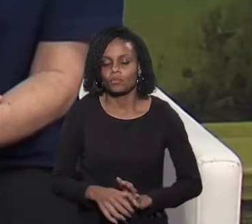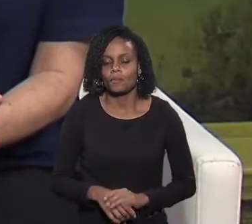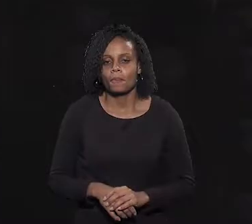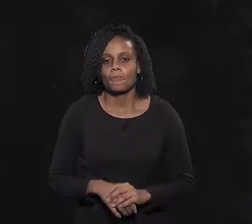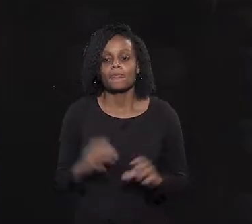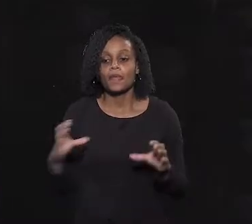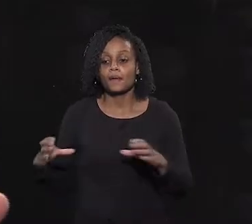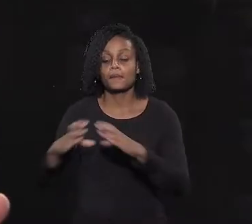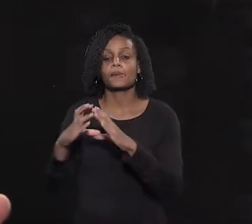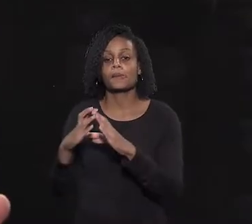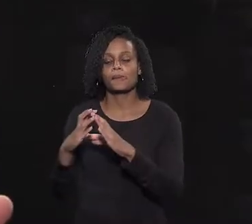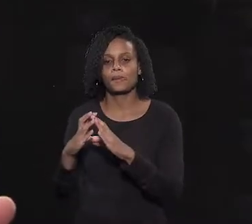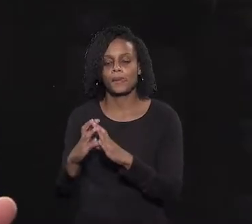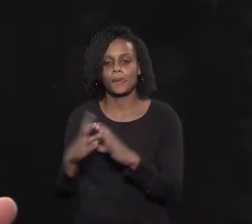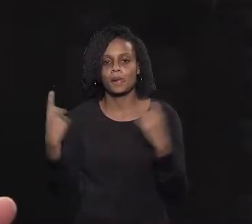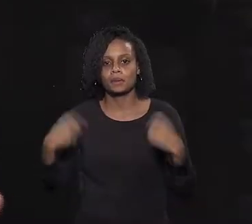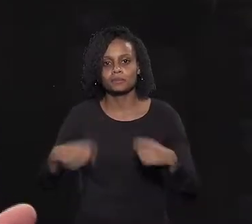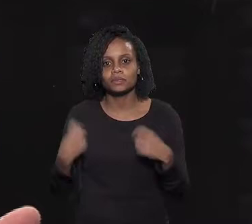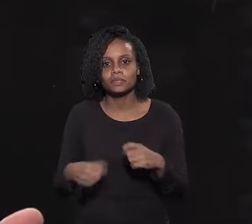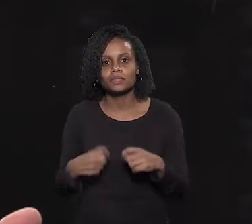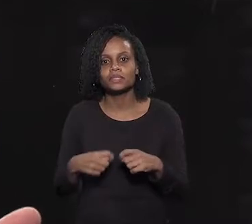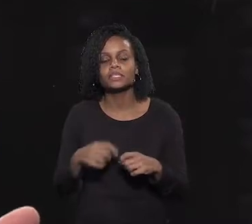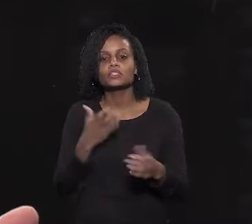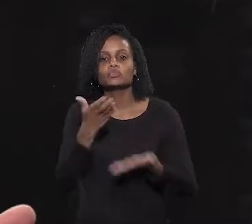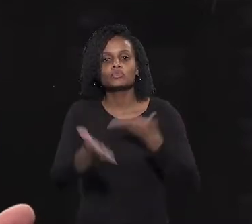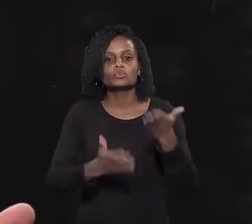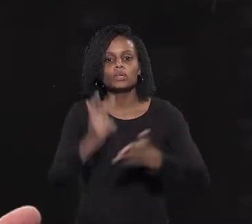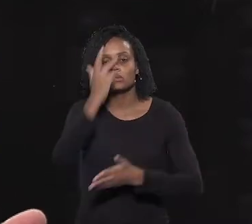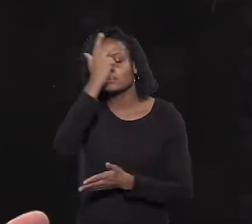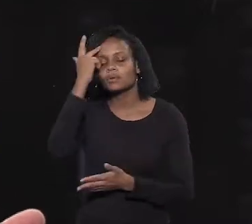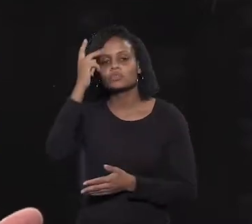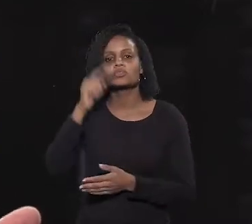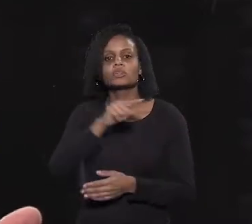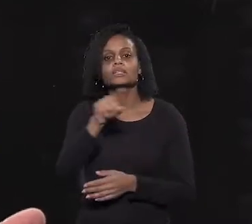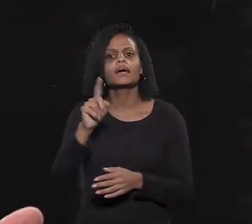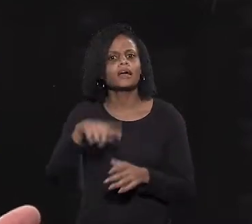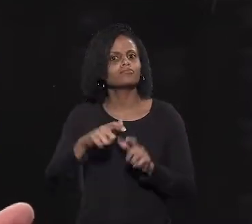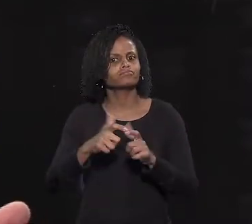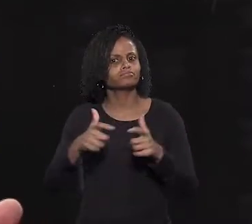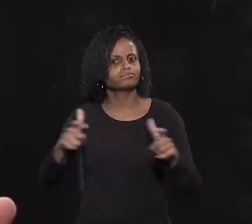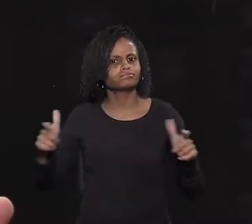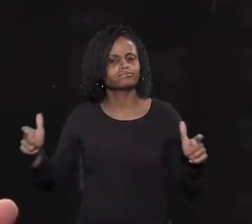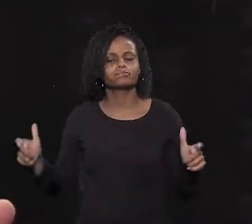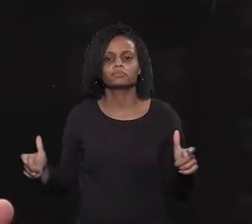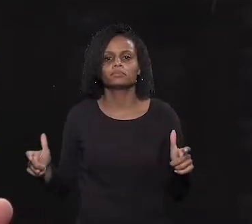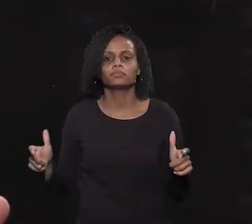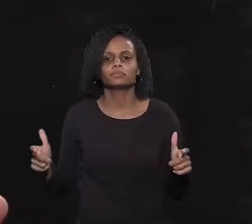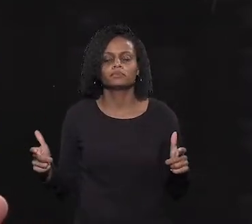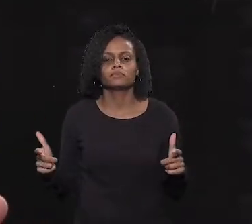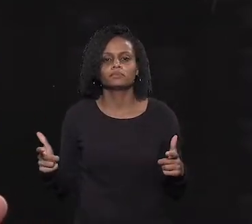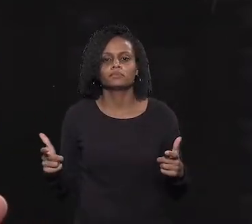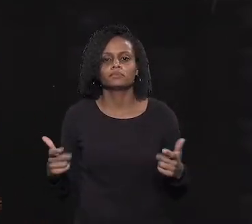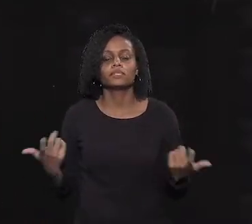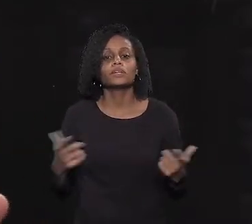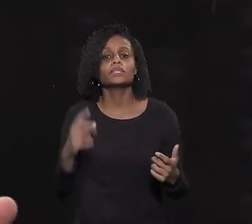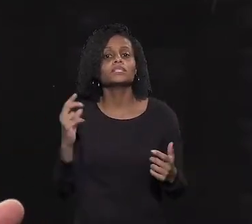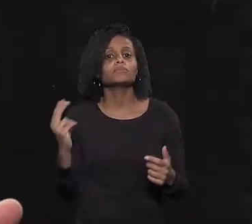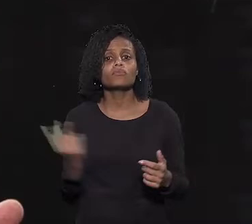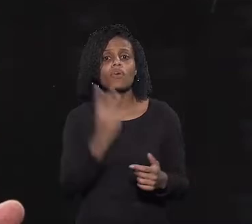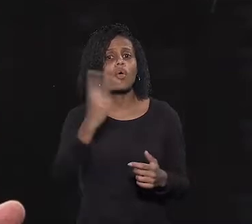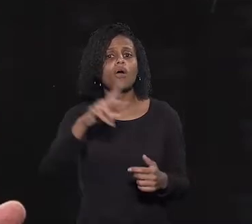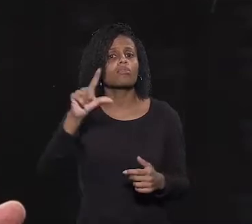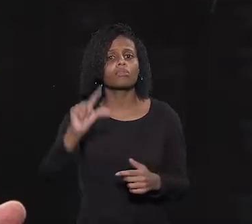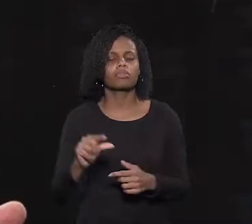equipe que é necessária para cuidar de um acolhido desse é grande, é muito grande. Então, esse valor é